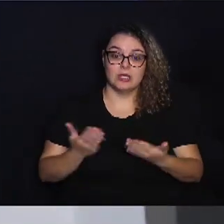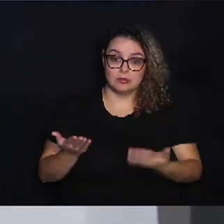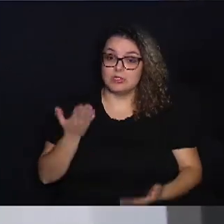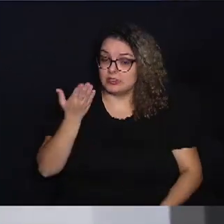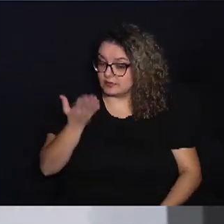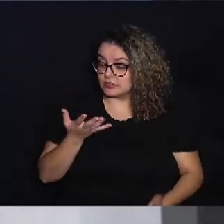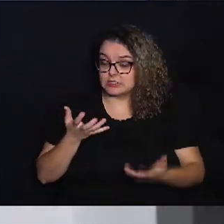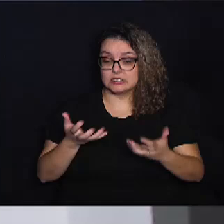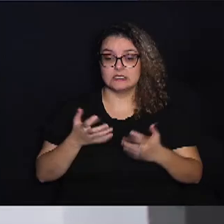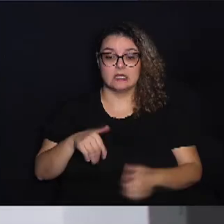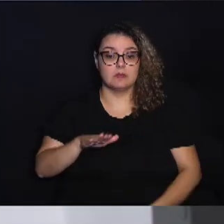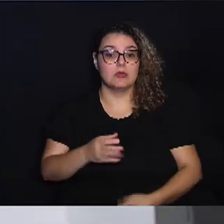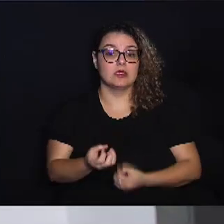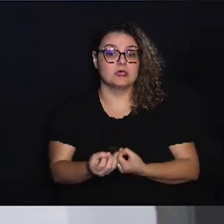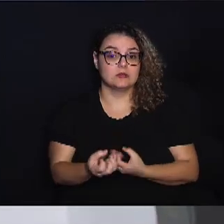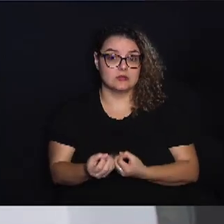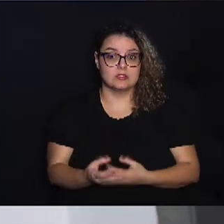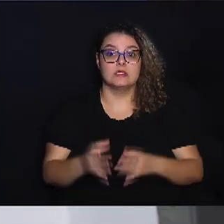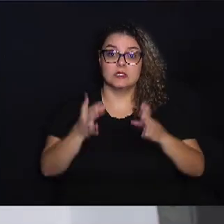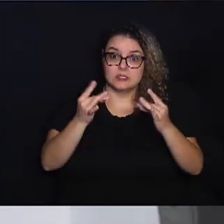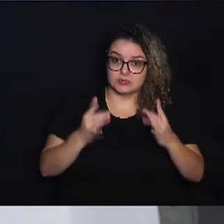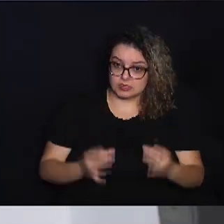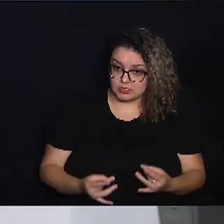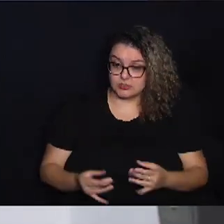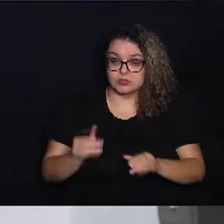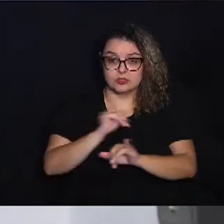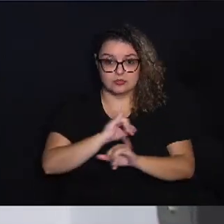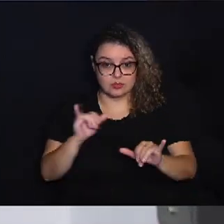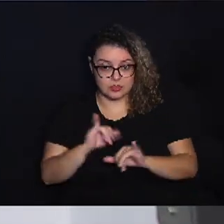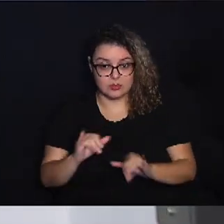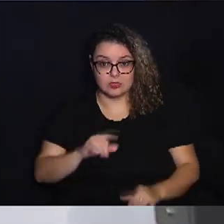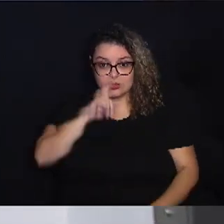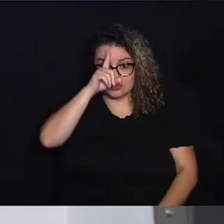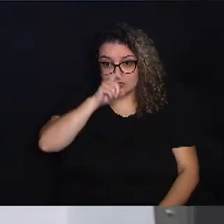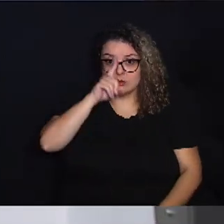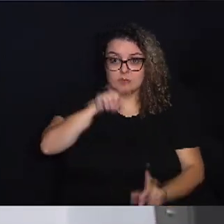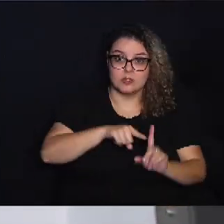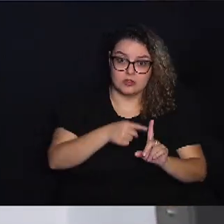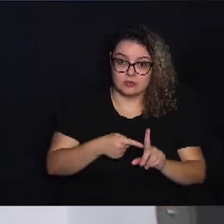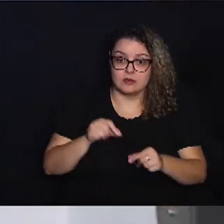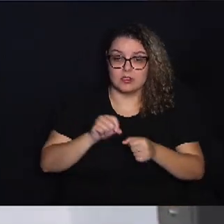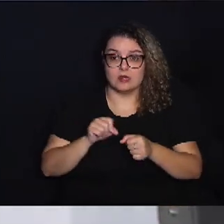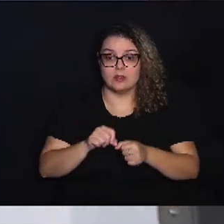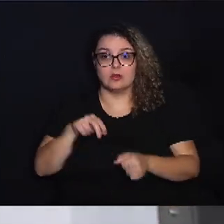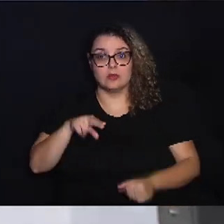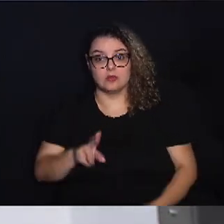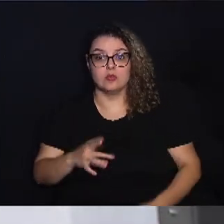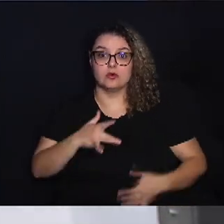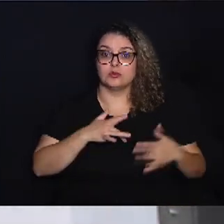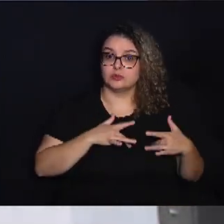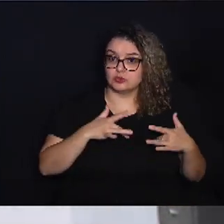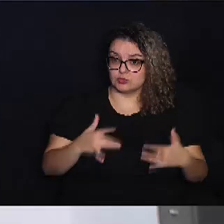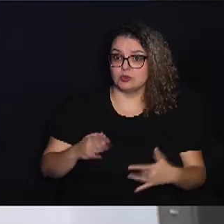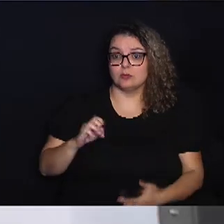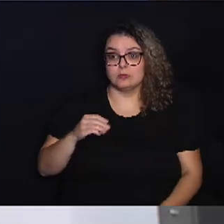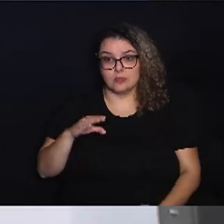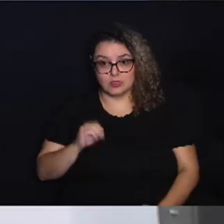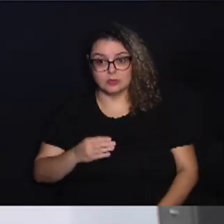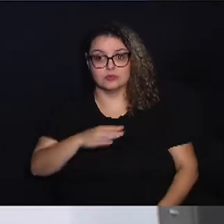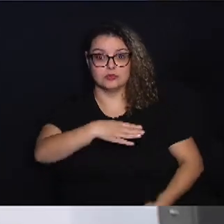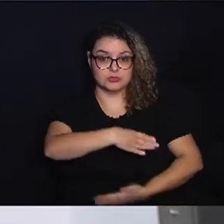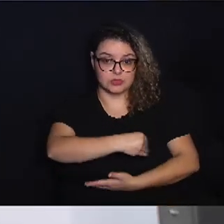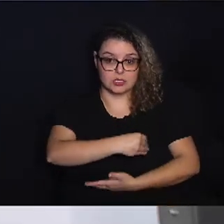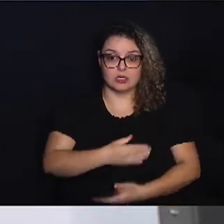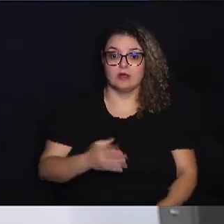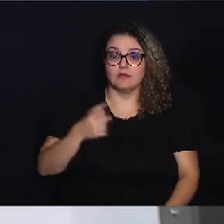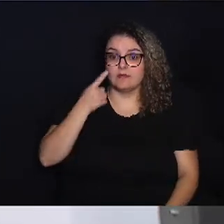que quiser mais informações e detalhes sobre as campanhas que o hospital realiza ou sobre as doações para o banco de leite, é só